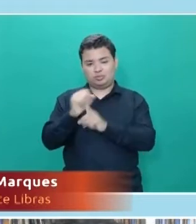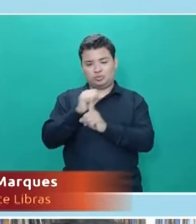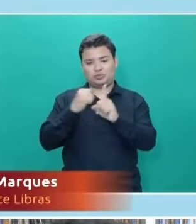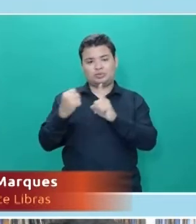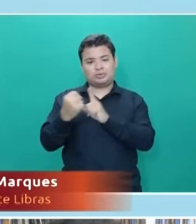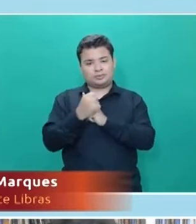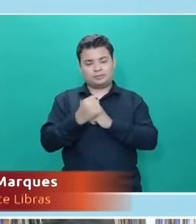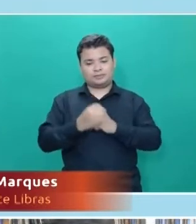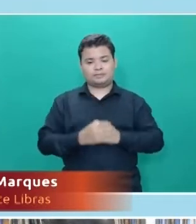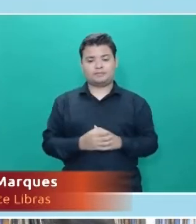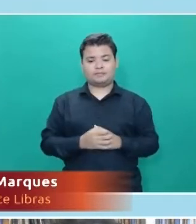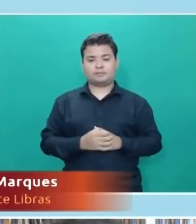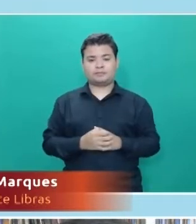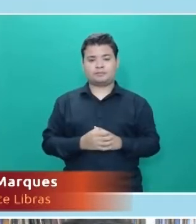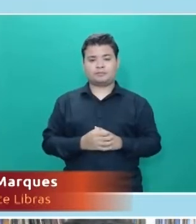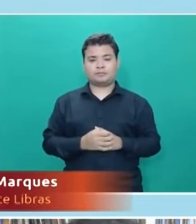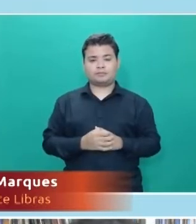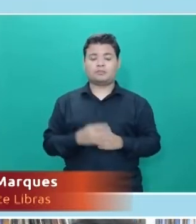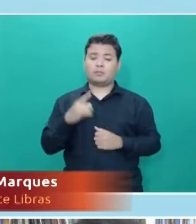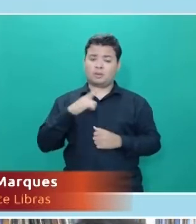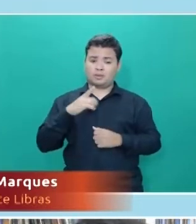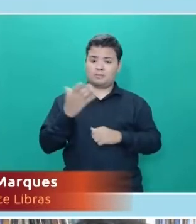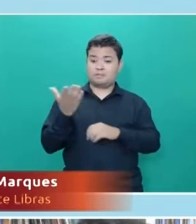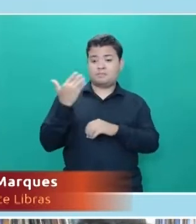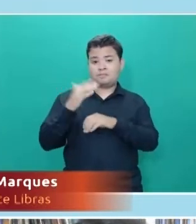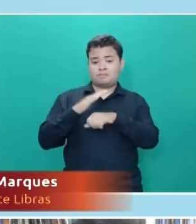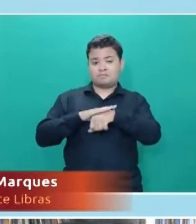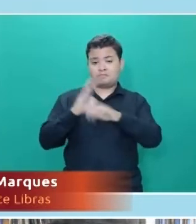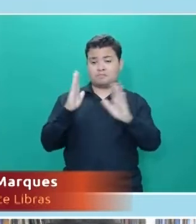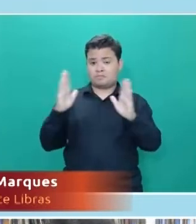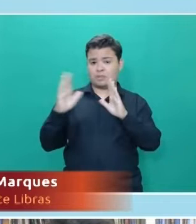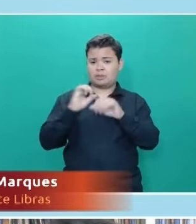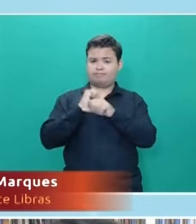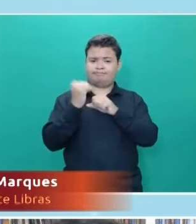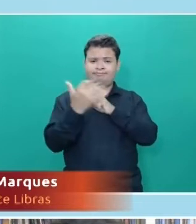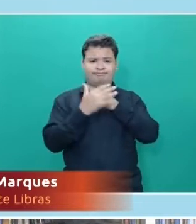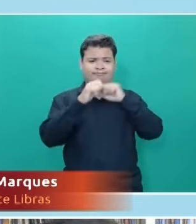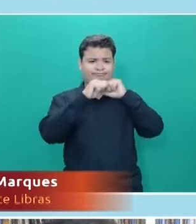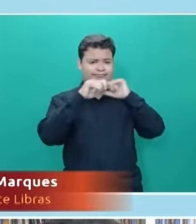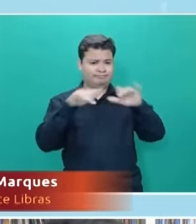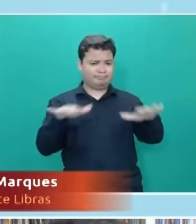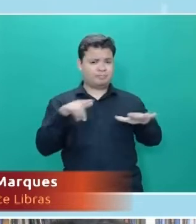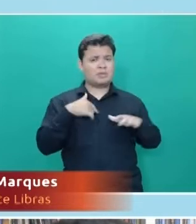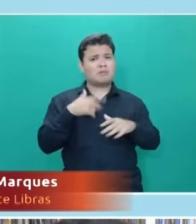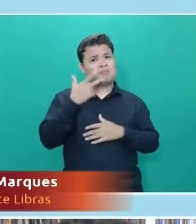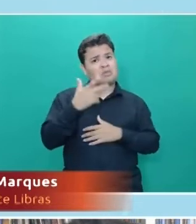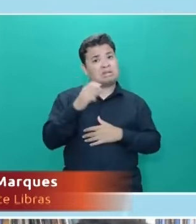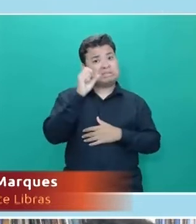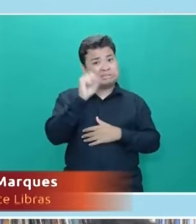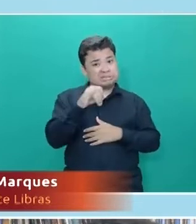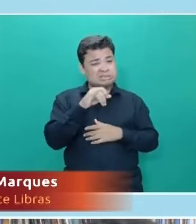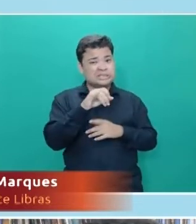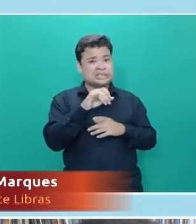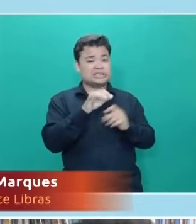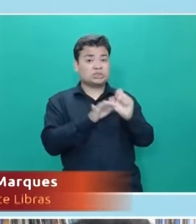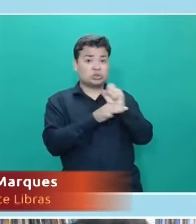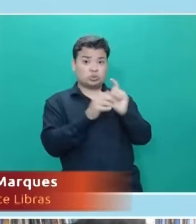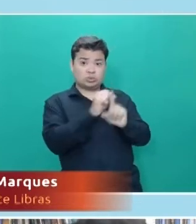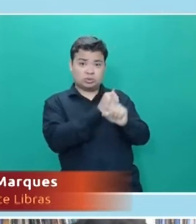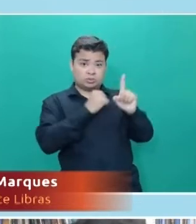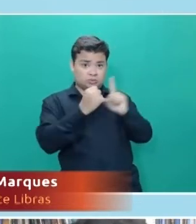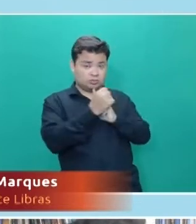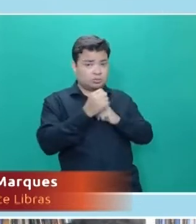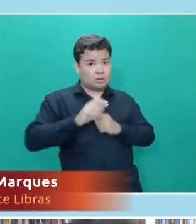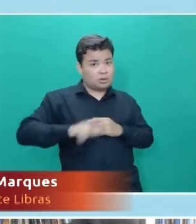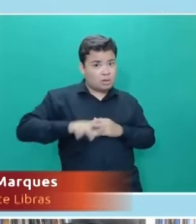Né? Nós passamos por um período de pandemia, e eu arrisco-me a dizer, se não é a Seguridade Social brasileira, o país teria entrado